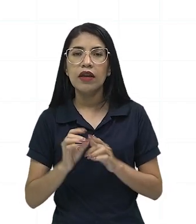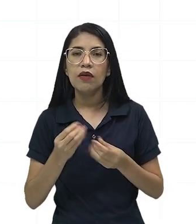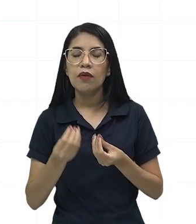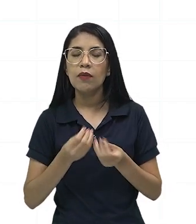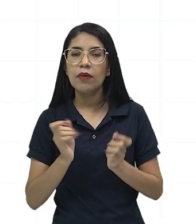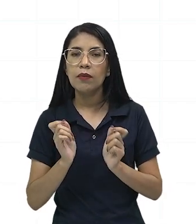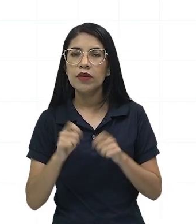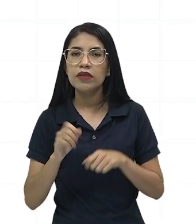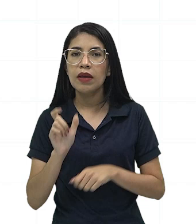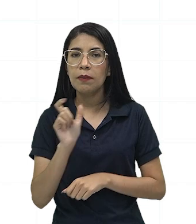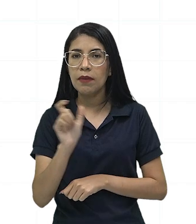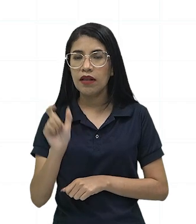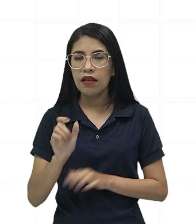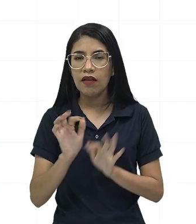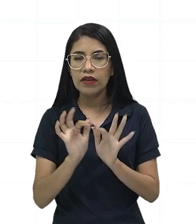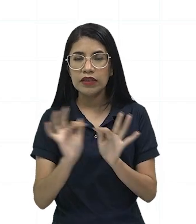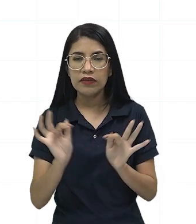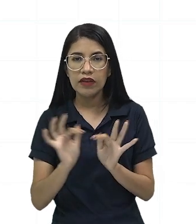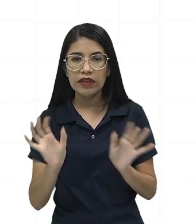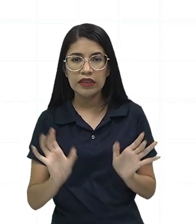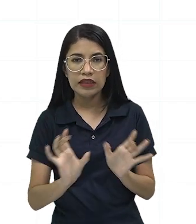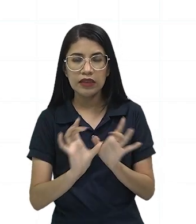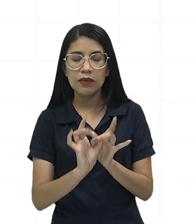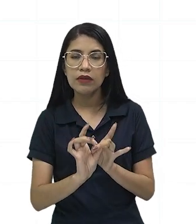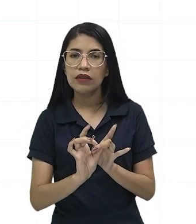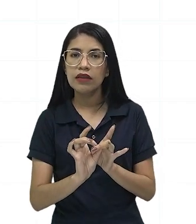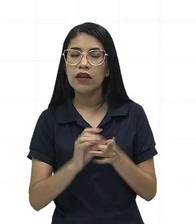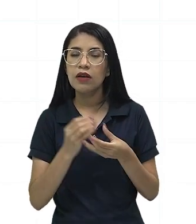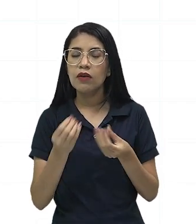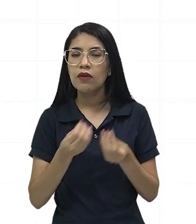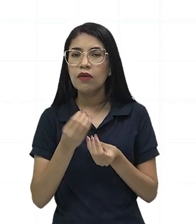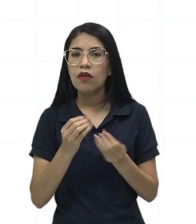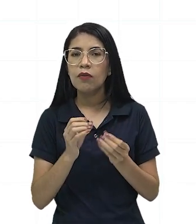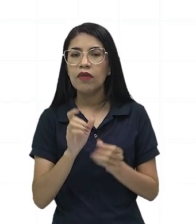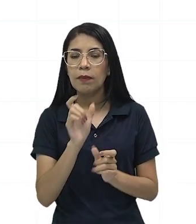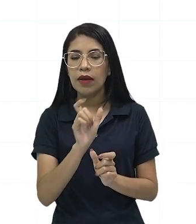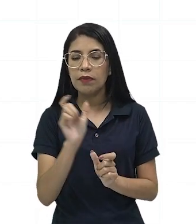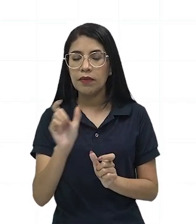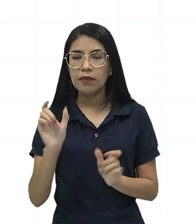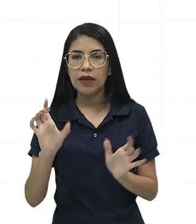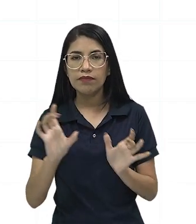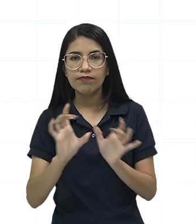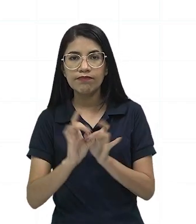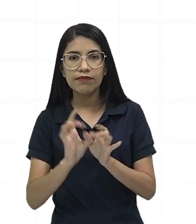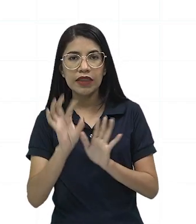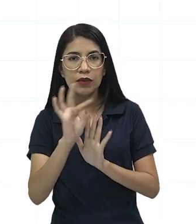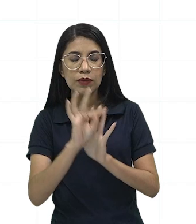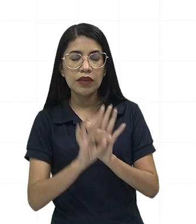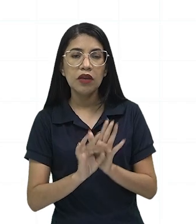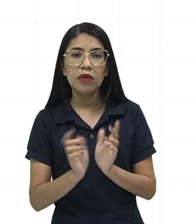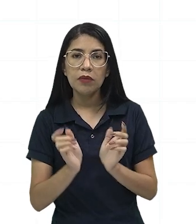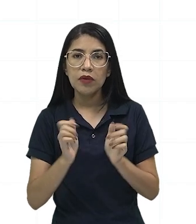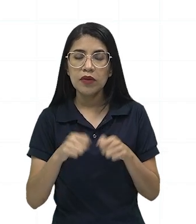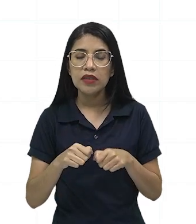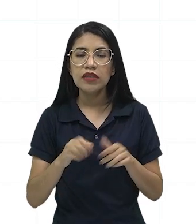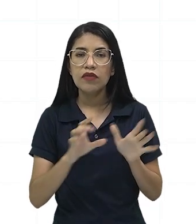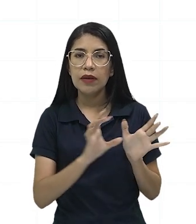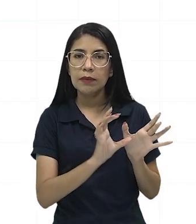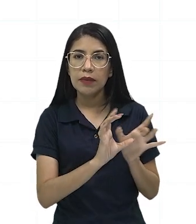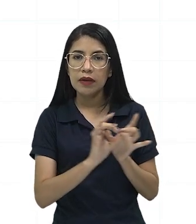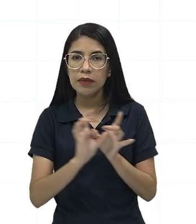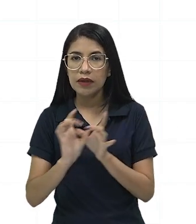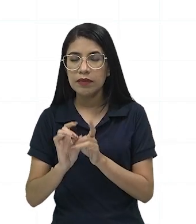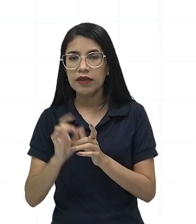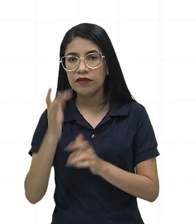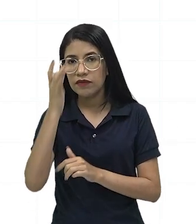como as palavras e frases são conectadas. Como você vai conectar essas palavras, frases em um texto para torná-lo coeso e